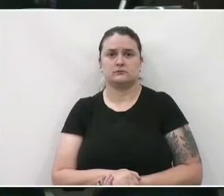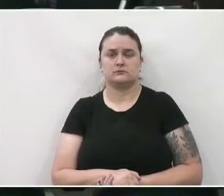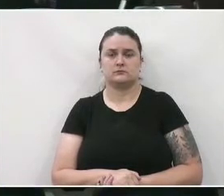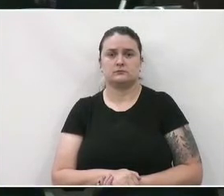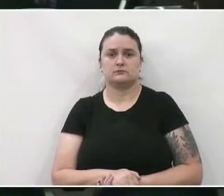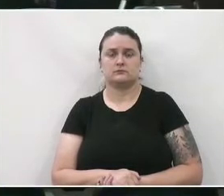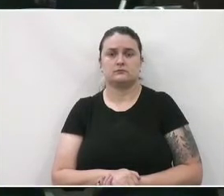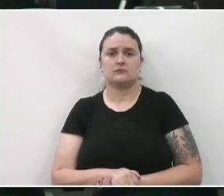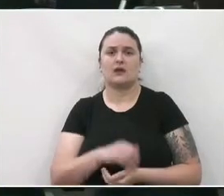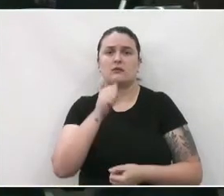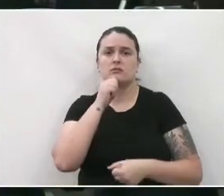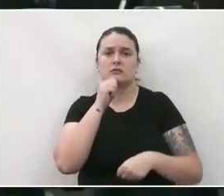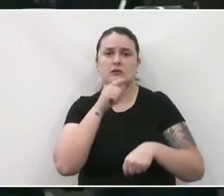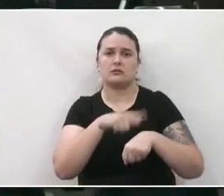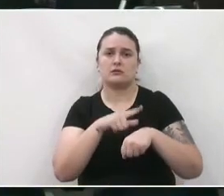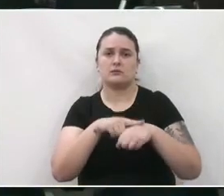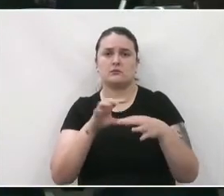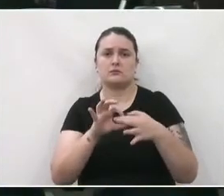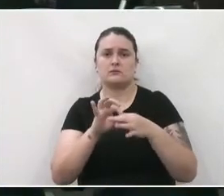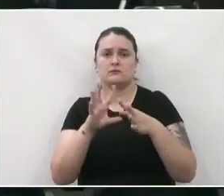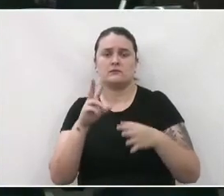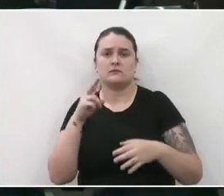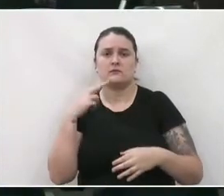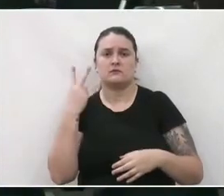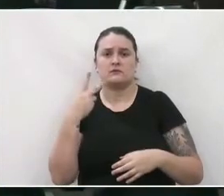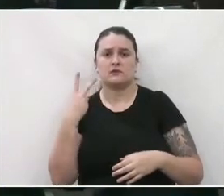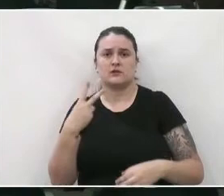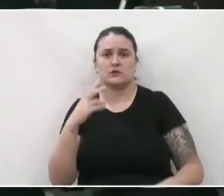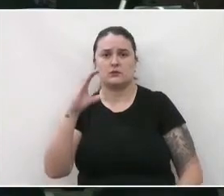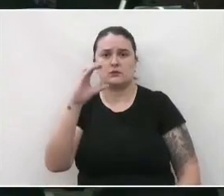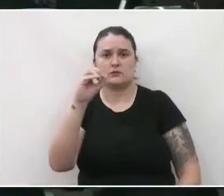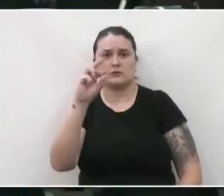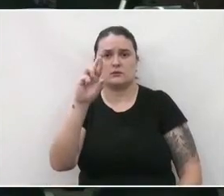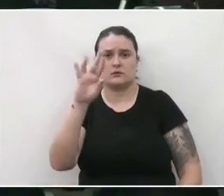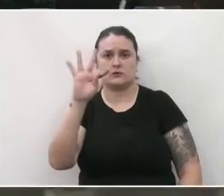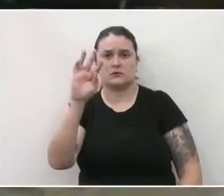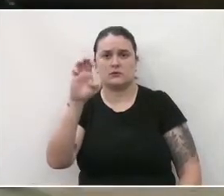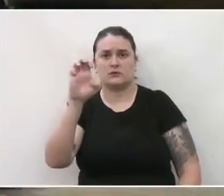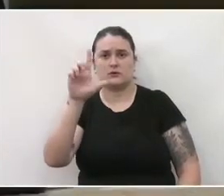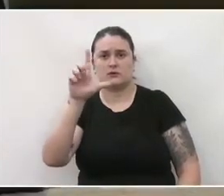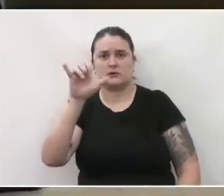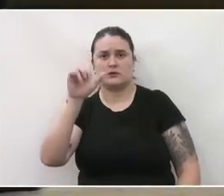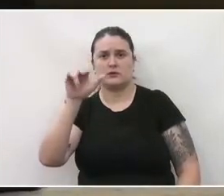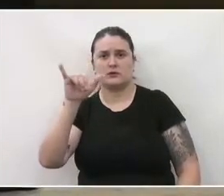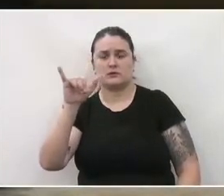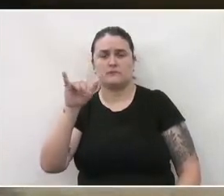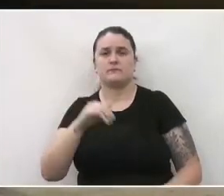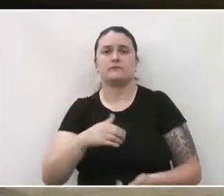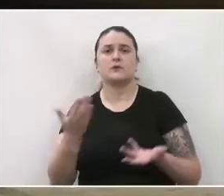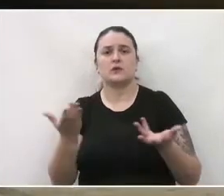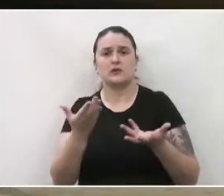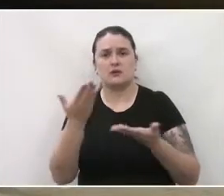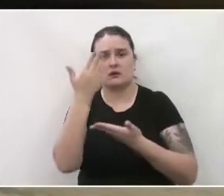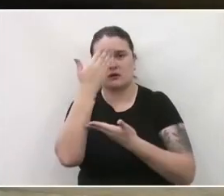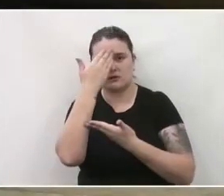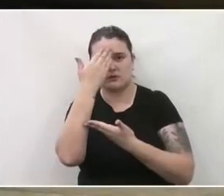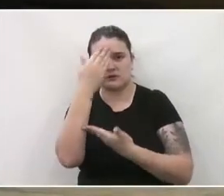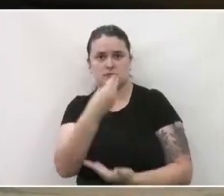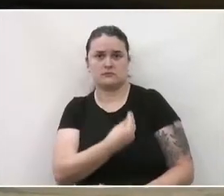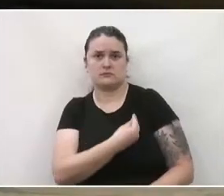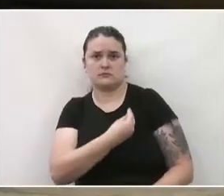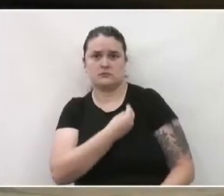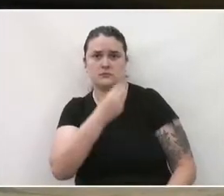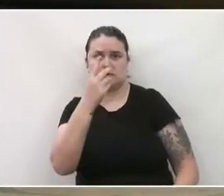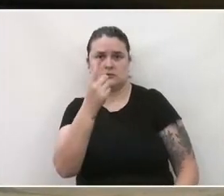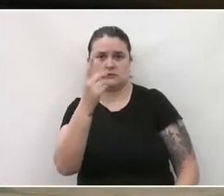Com a palavra livre, senhor vereador Valdir Cortellini. Eu só queria agradecer a presença do